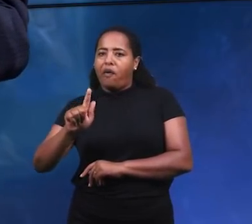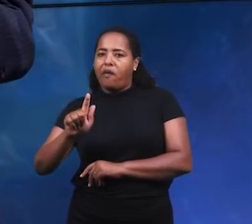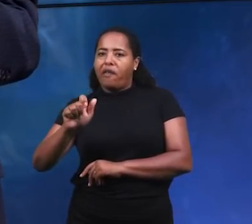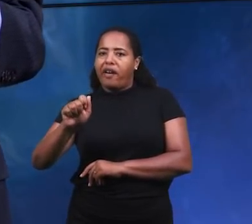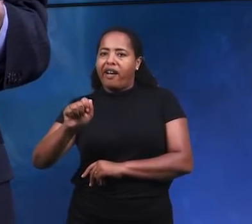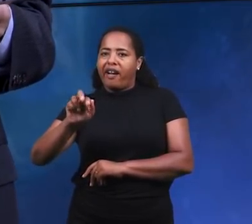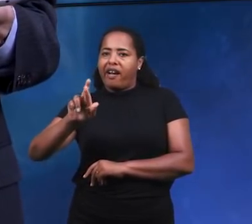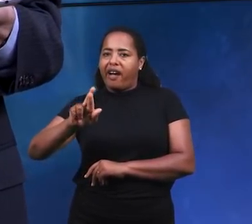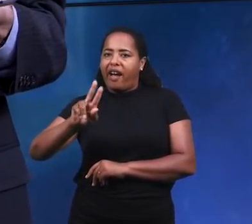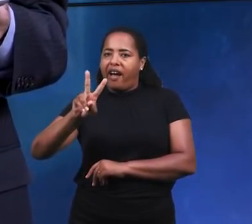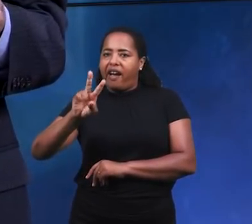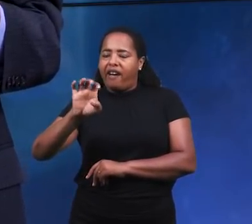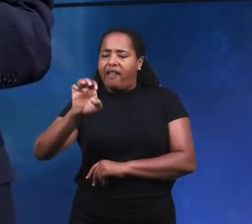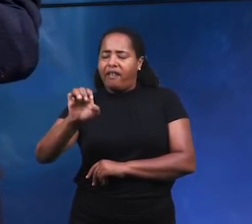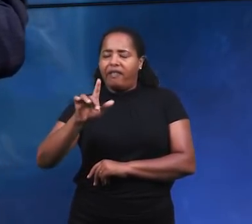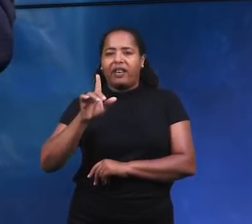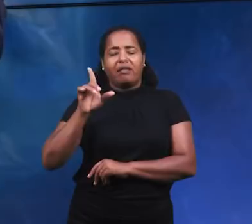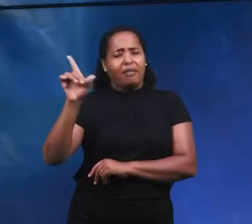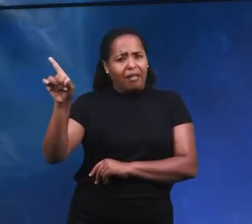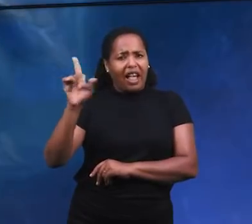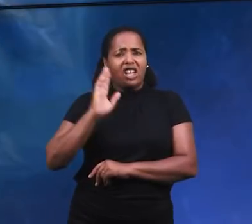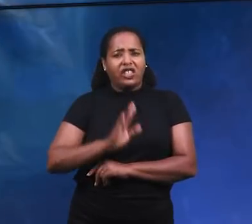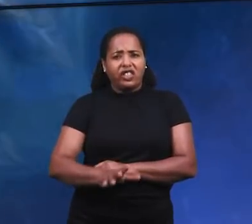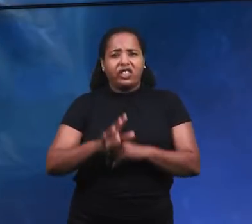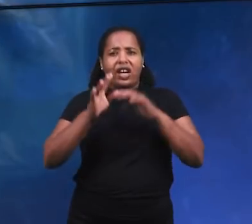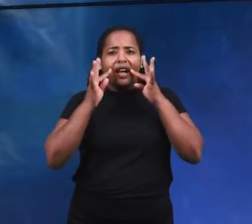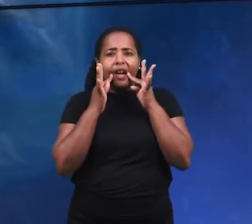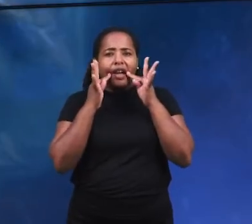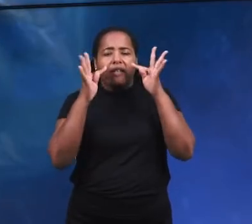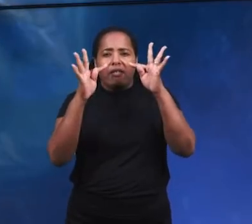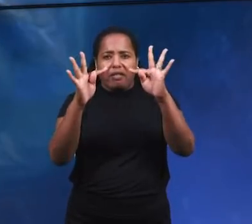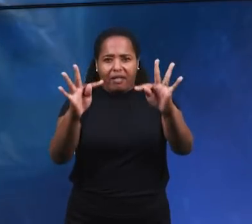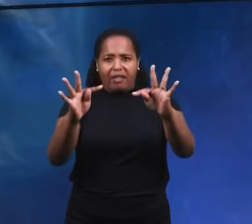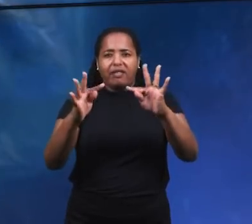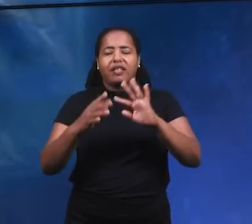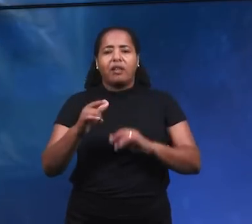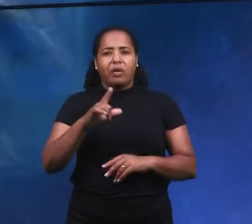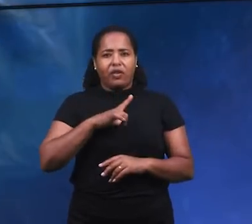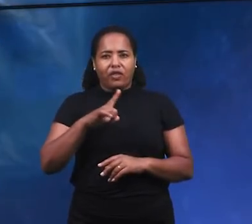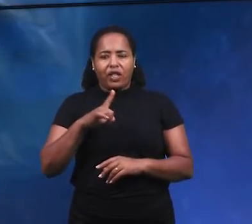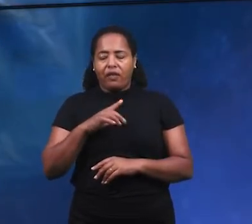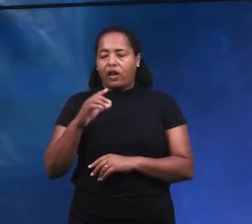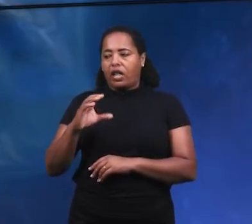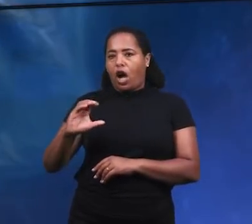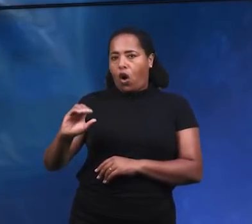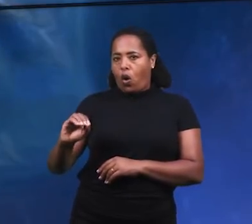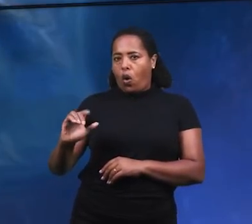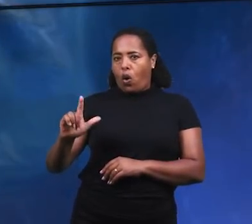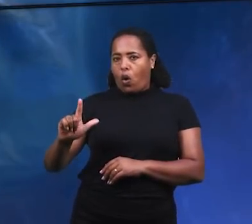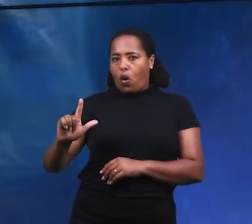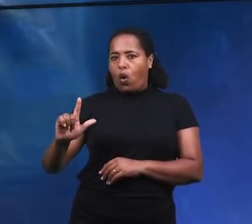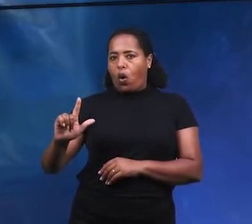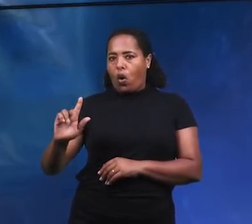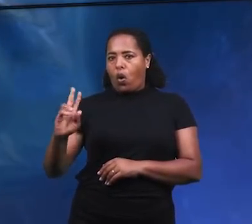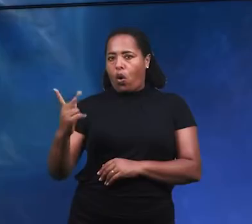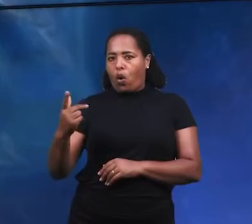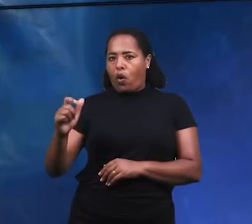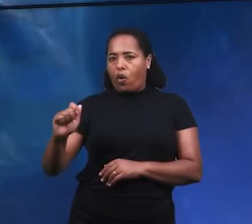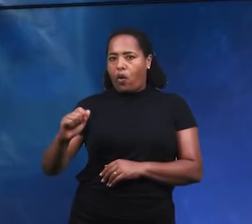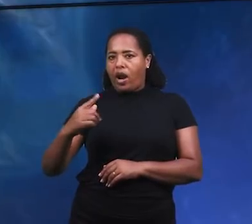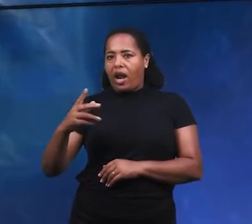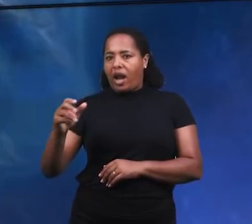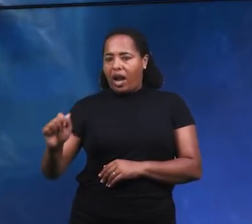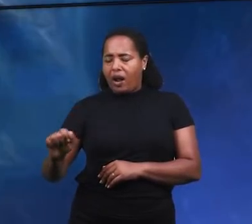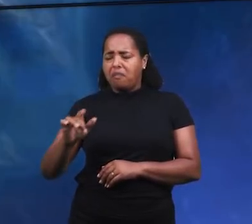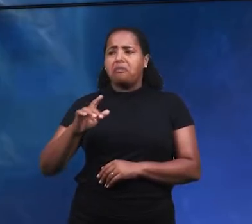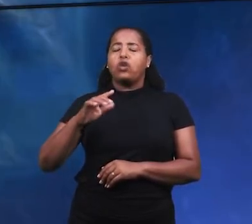de Portugal, chamada Algarve. E ali nós já tivemos recentemente alguns testemunhos de irmãs ali da igreja de